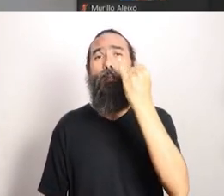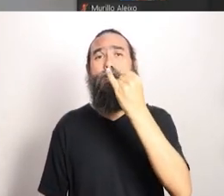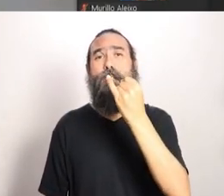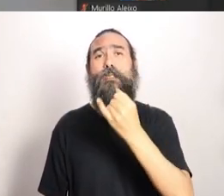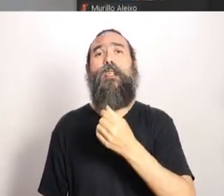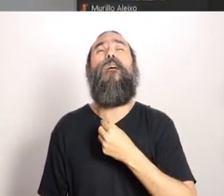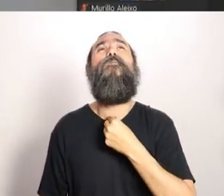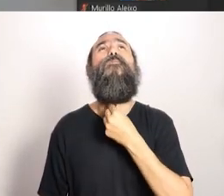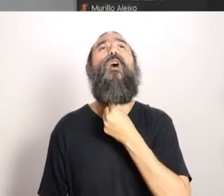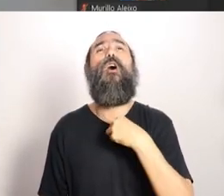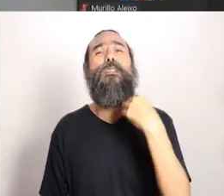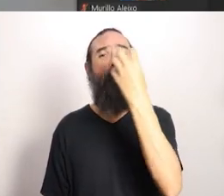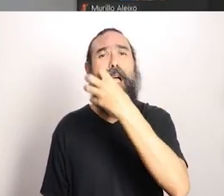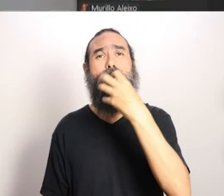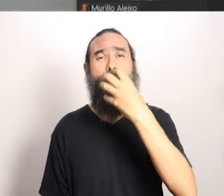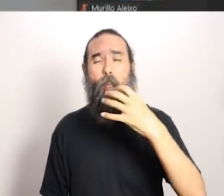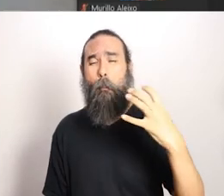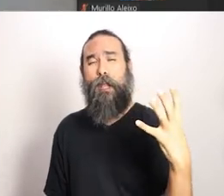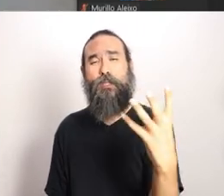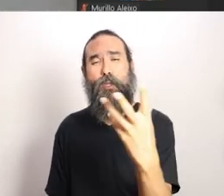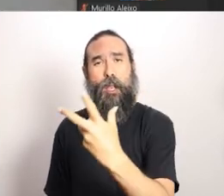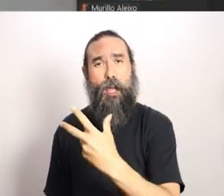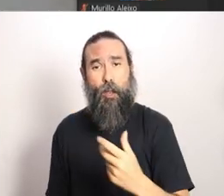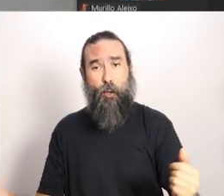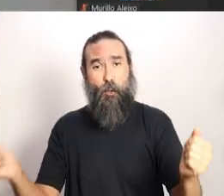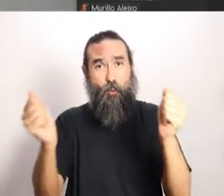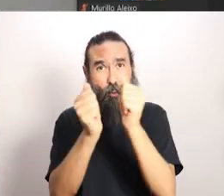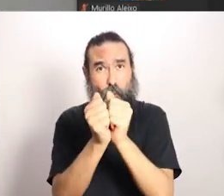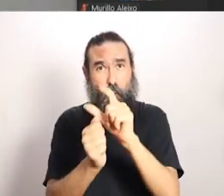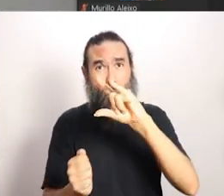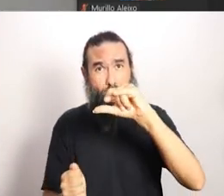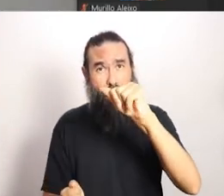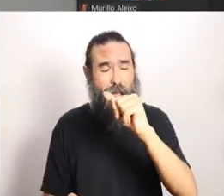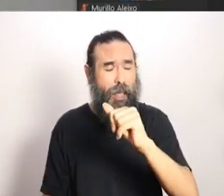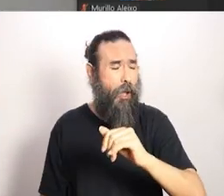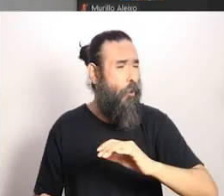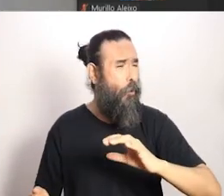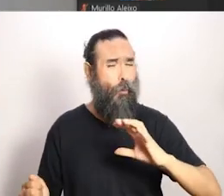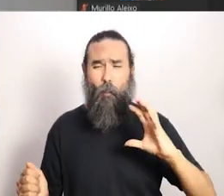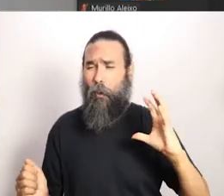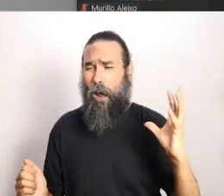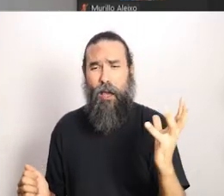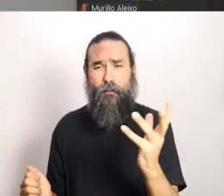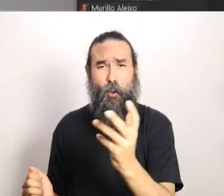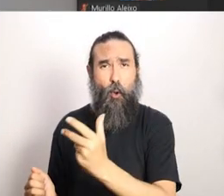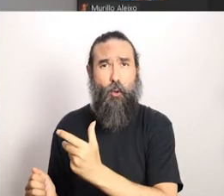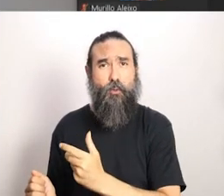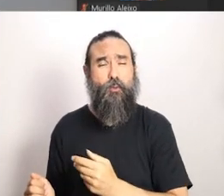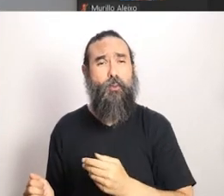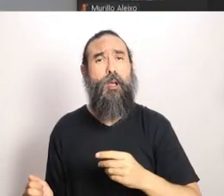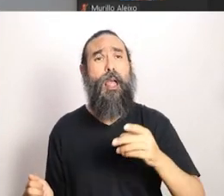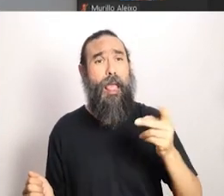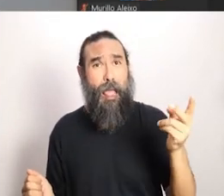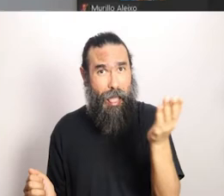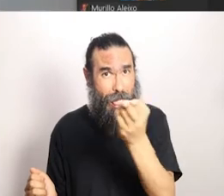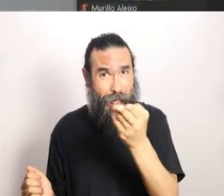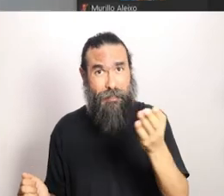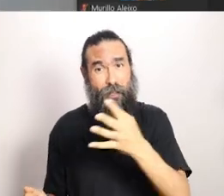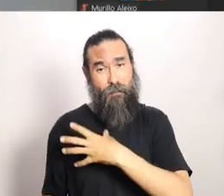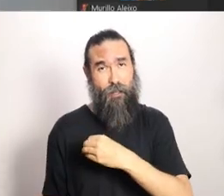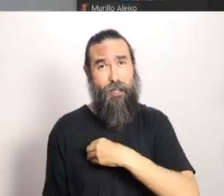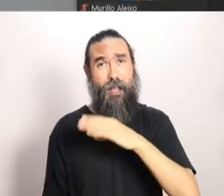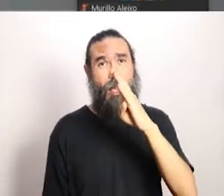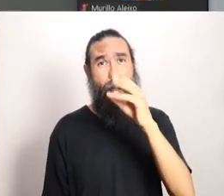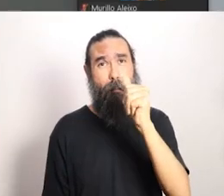quando junto a Cadelia, é uma explosão, mas elas por elas já representam muito. Então,